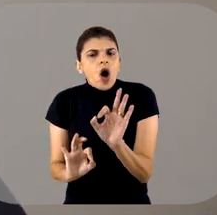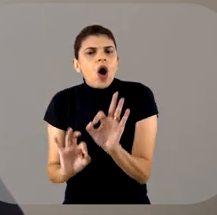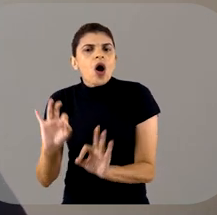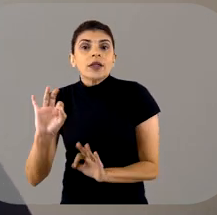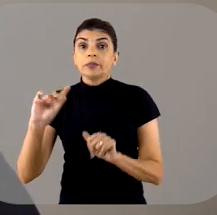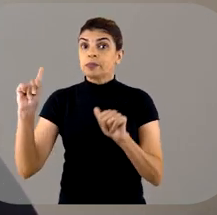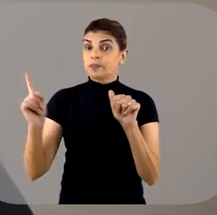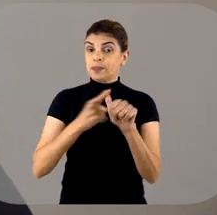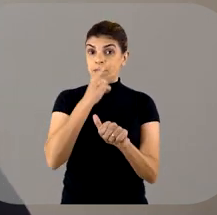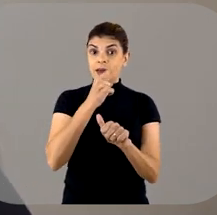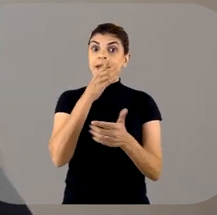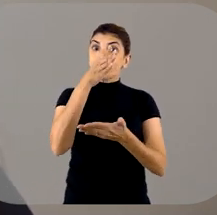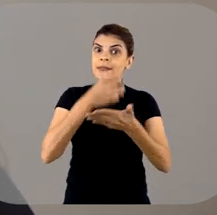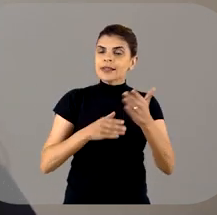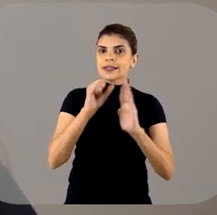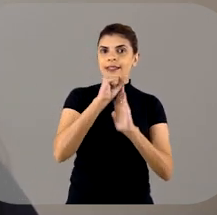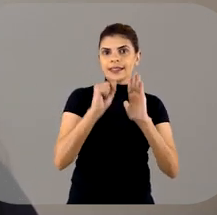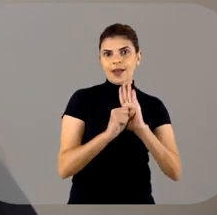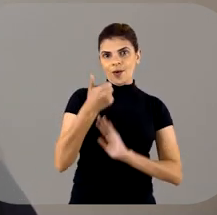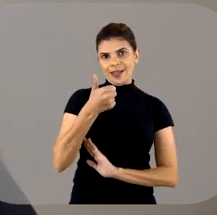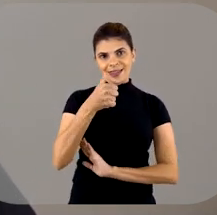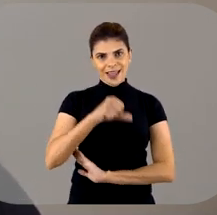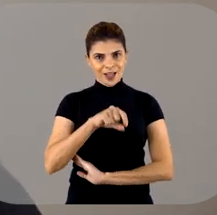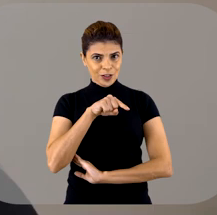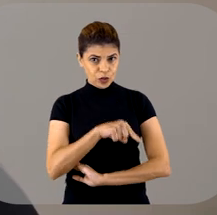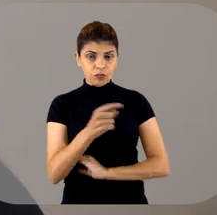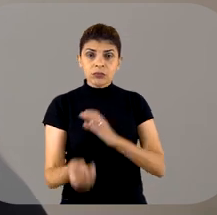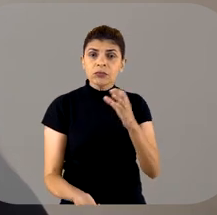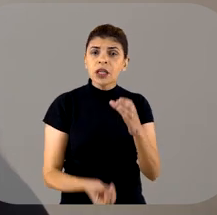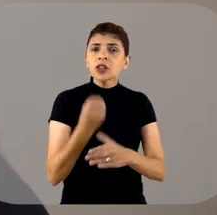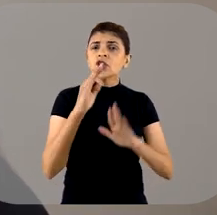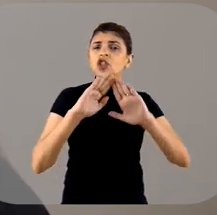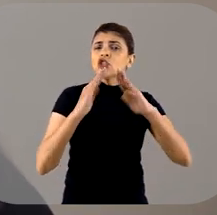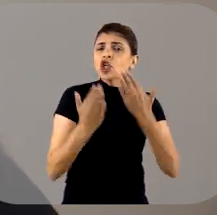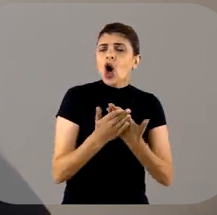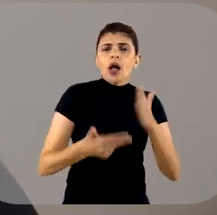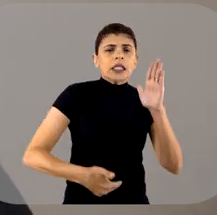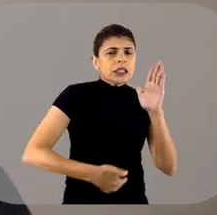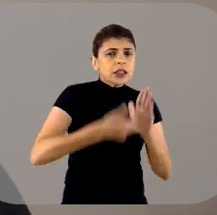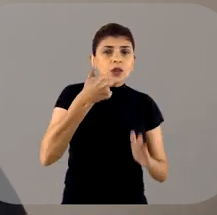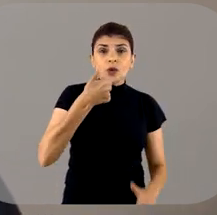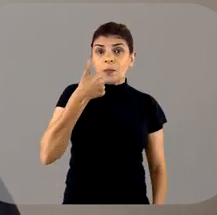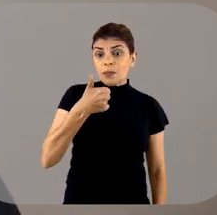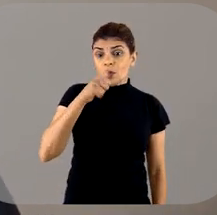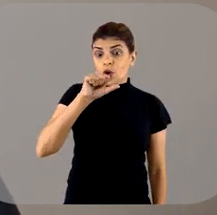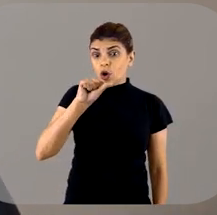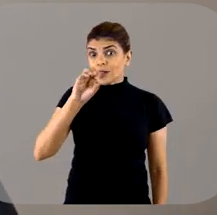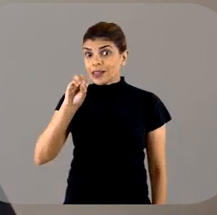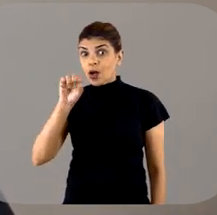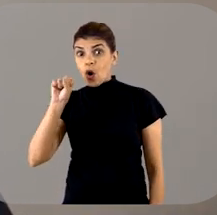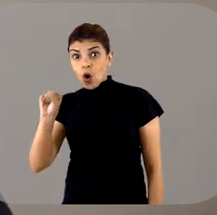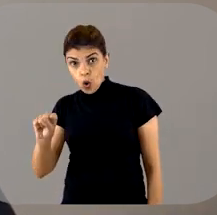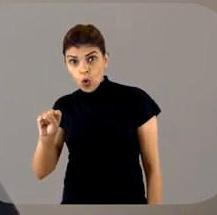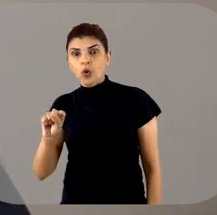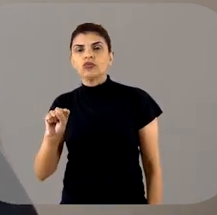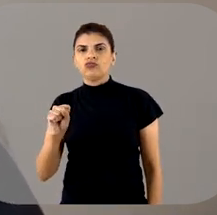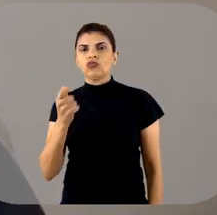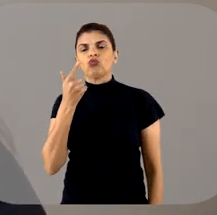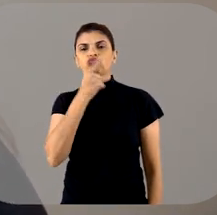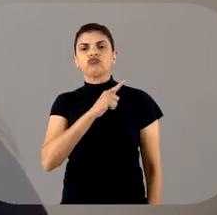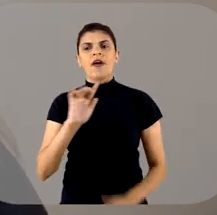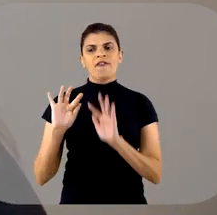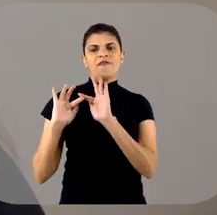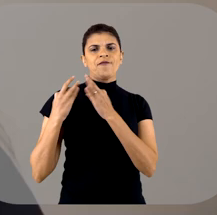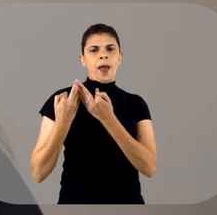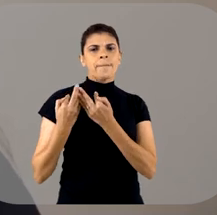organizando, né? A gente está falando da primeira metade do século XIX aqui, com a criação de escolas de cirurgia em 1808,